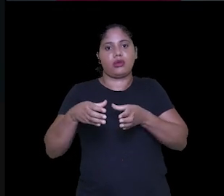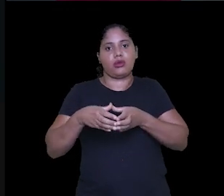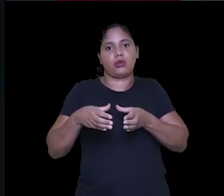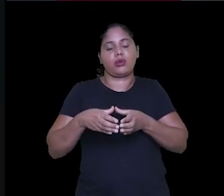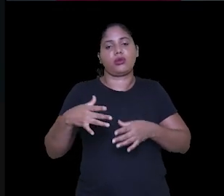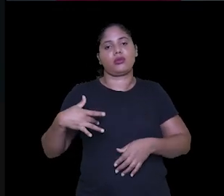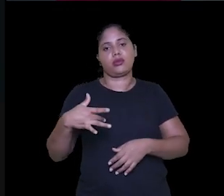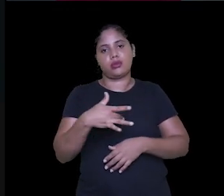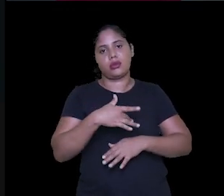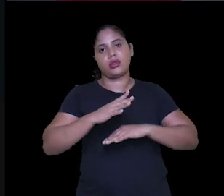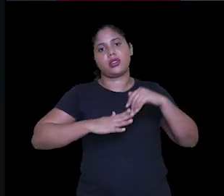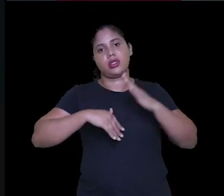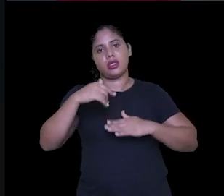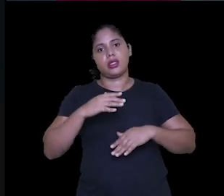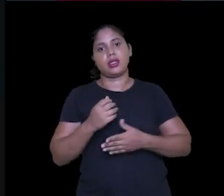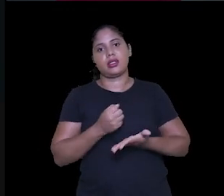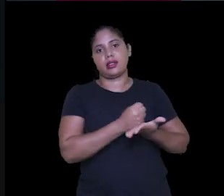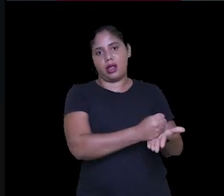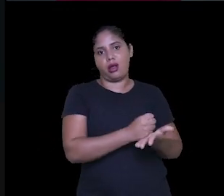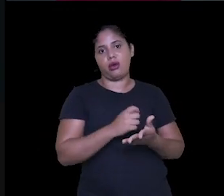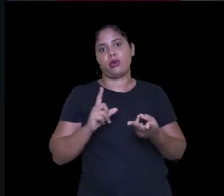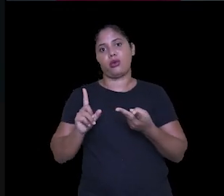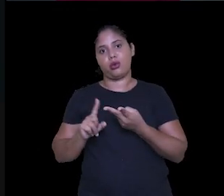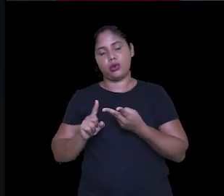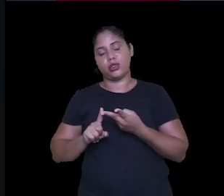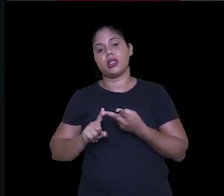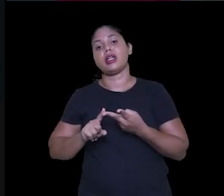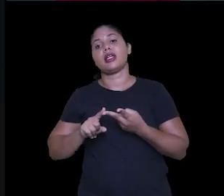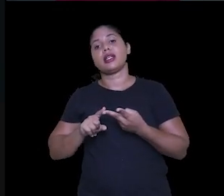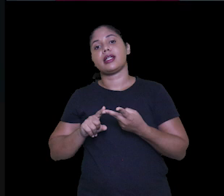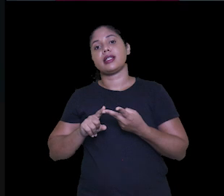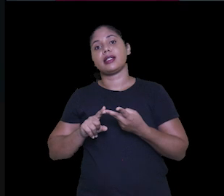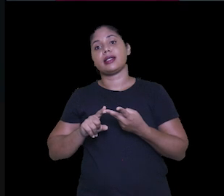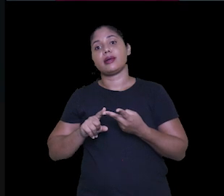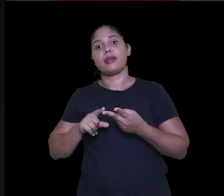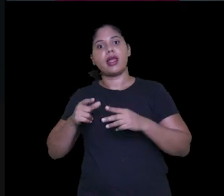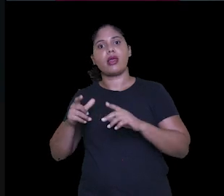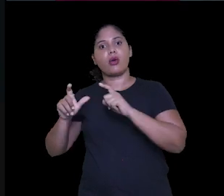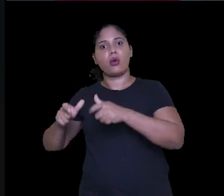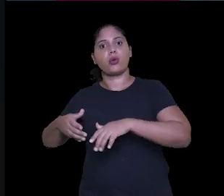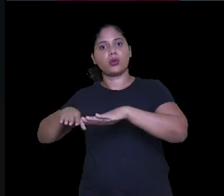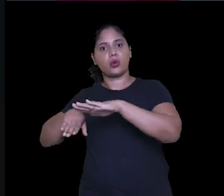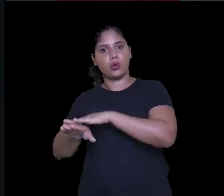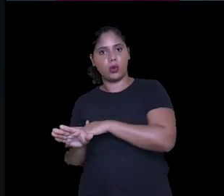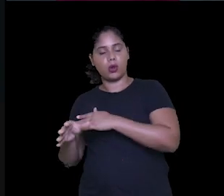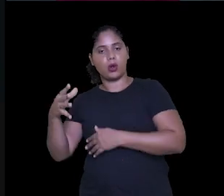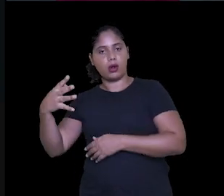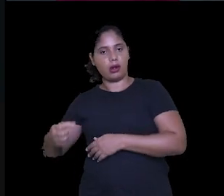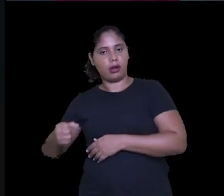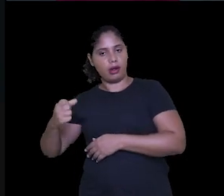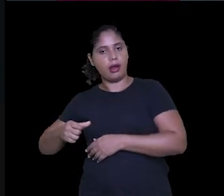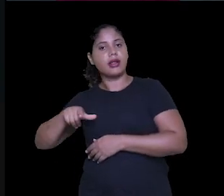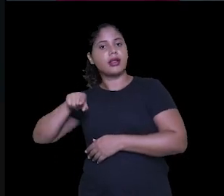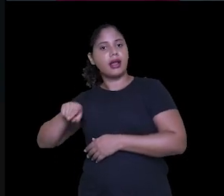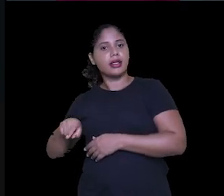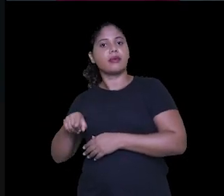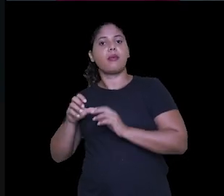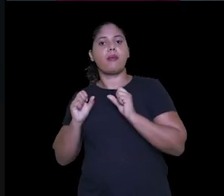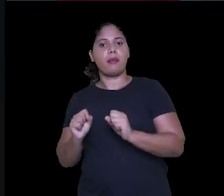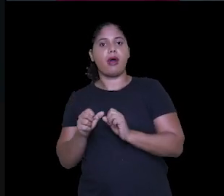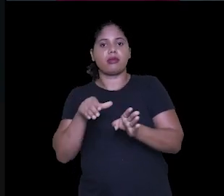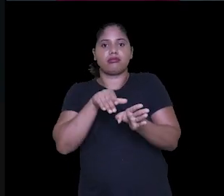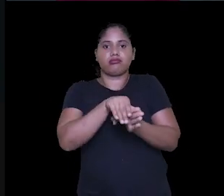Então, a orientação é: coloca o bebê para mamar em livre demanda, evita complementos, que muitas vezes